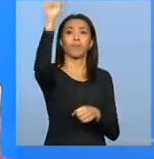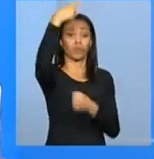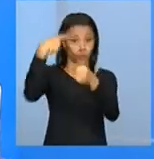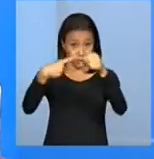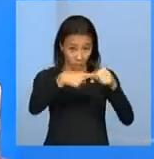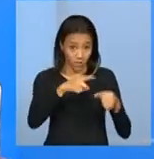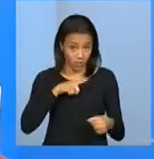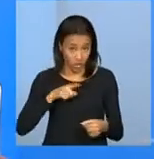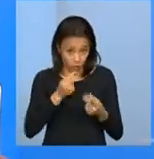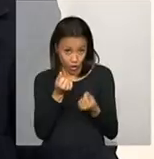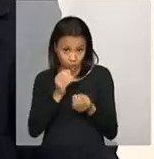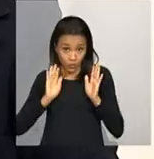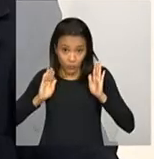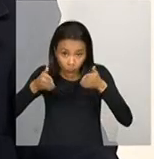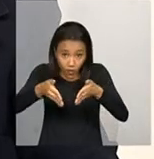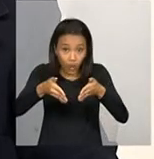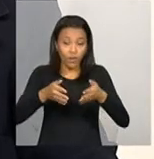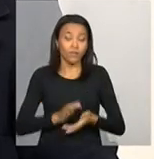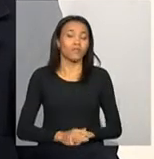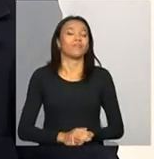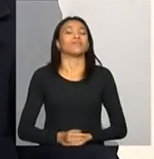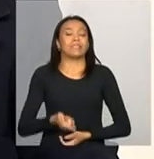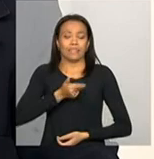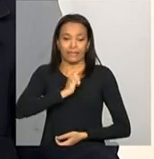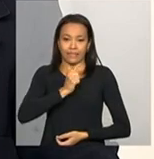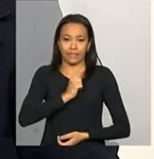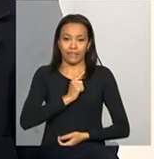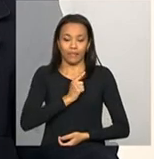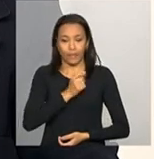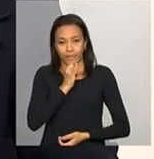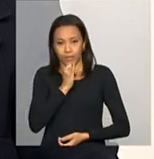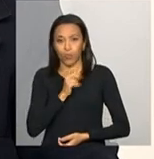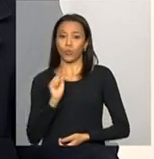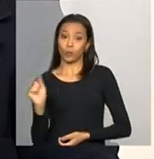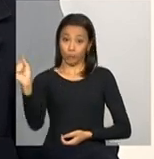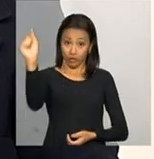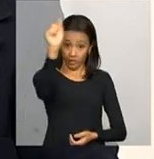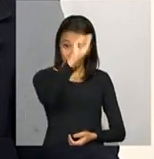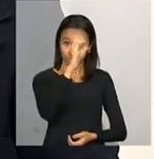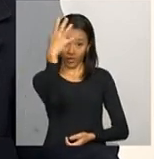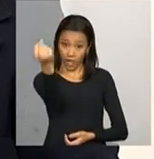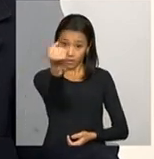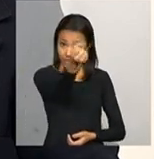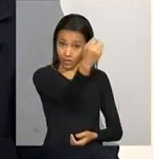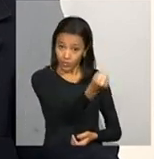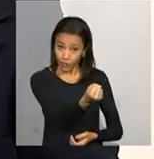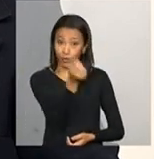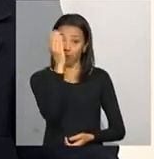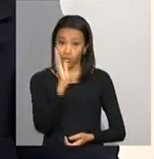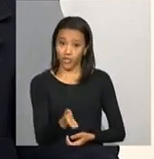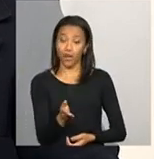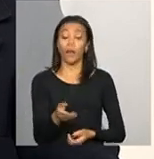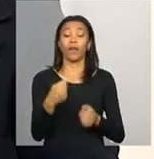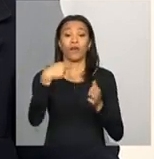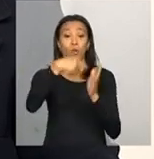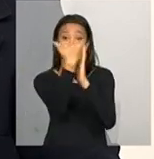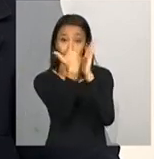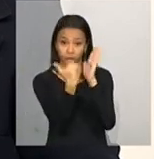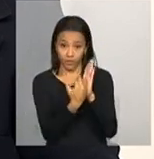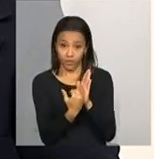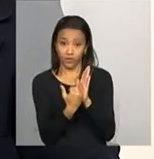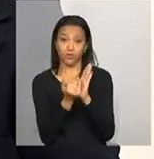Existe um incentivo, os municípios que fizeram adesão ao Acessuas, eles vão